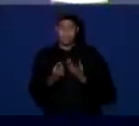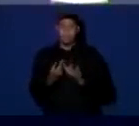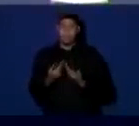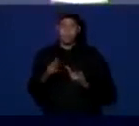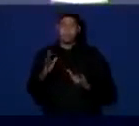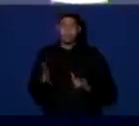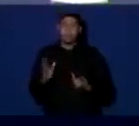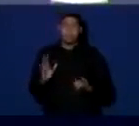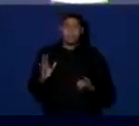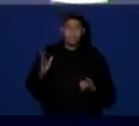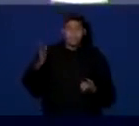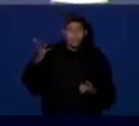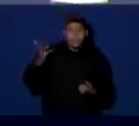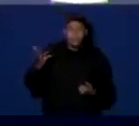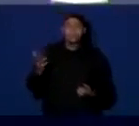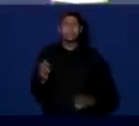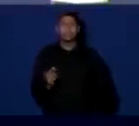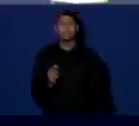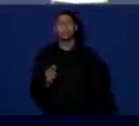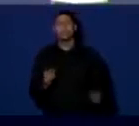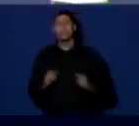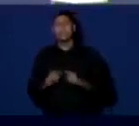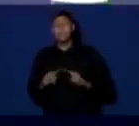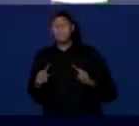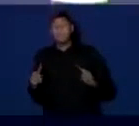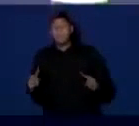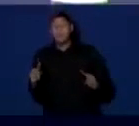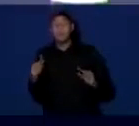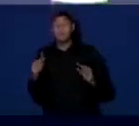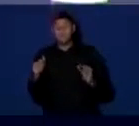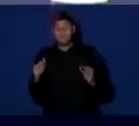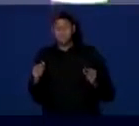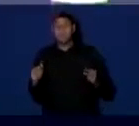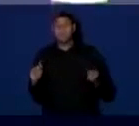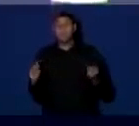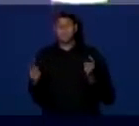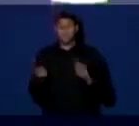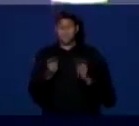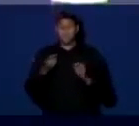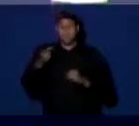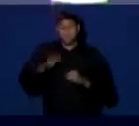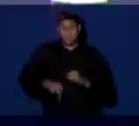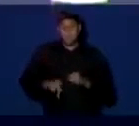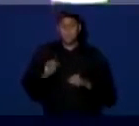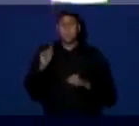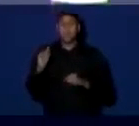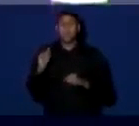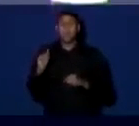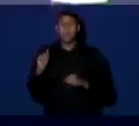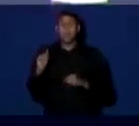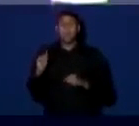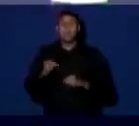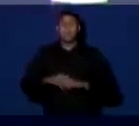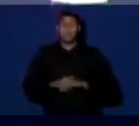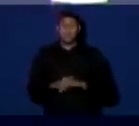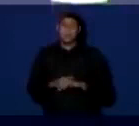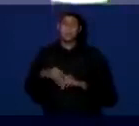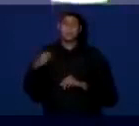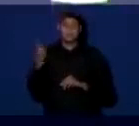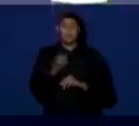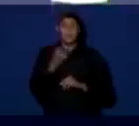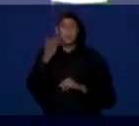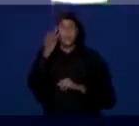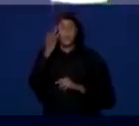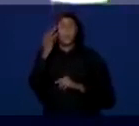já aconteceu, mas eu acho que o nosso debate aqui é muito mais sobre aquilo que a gente